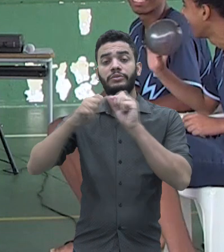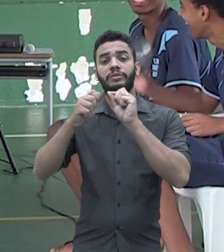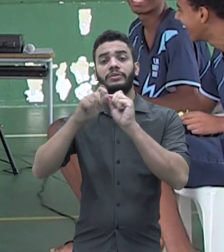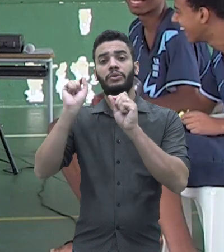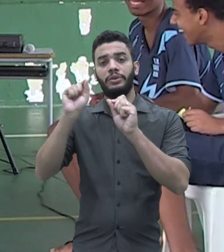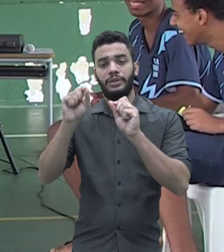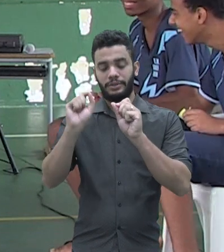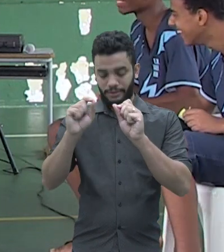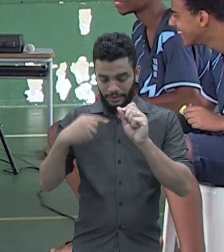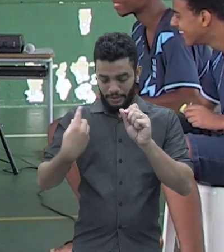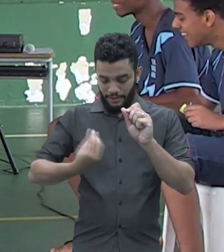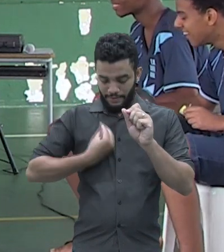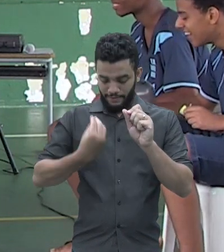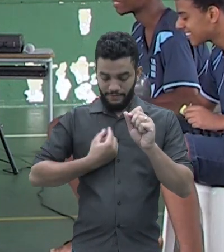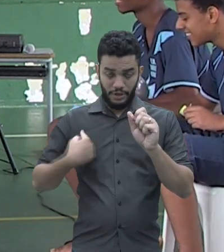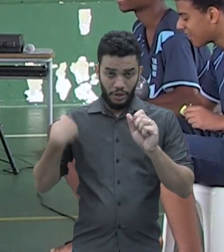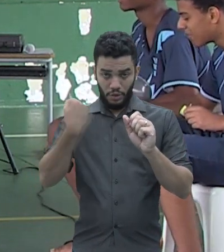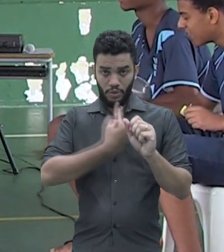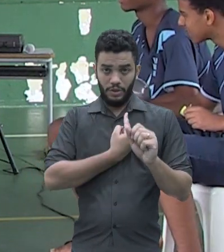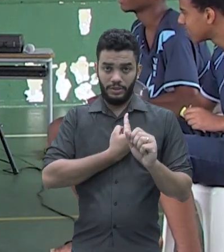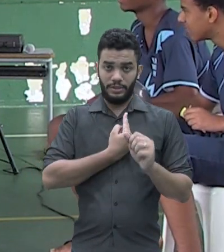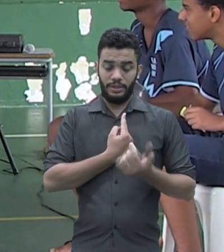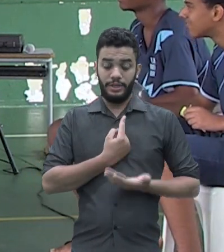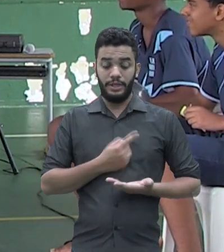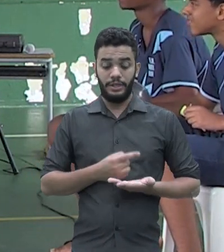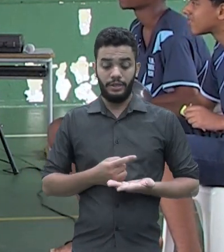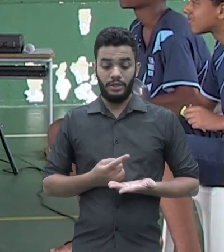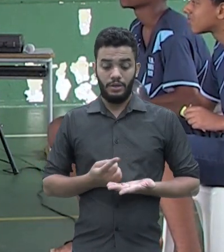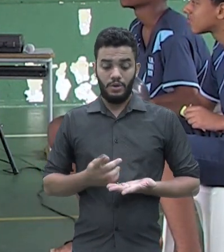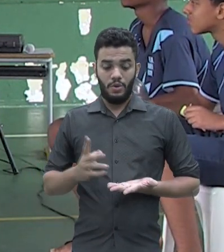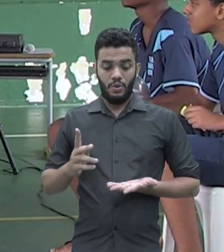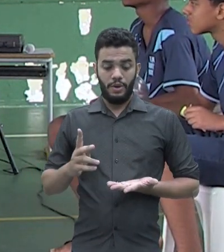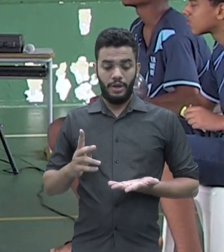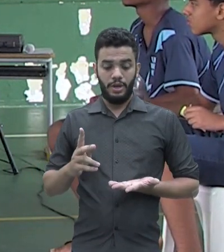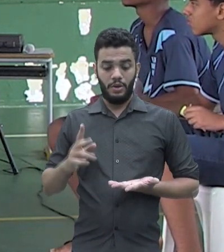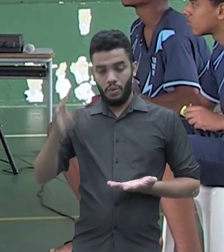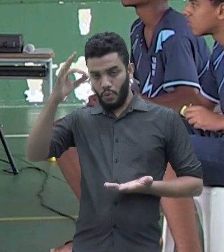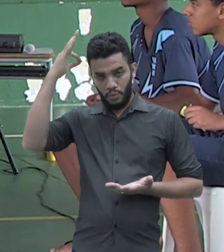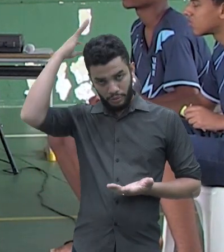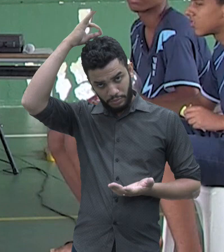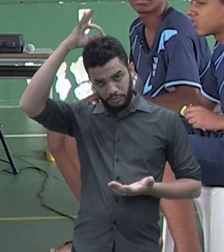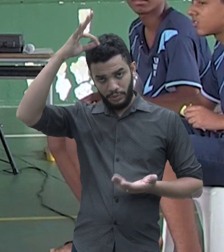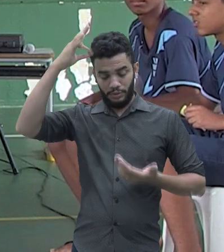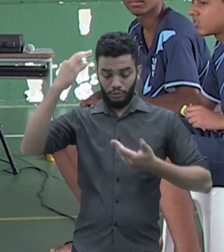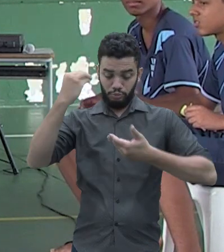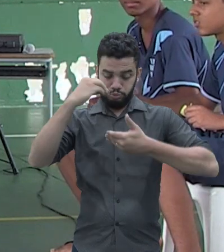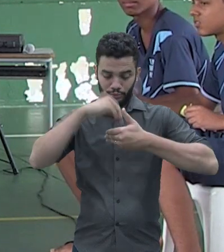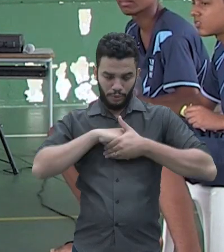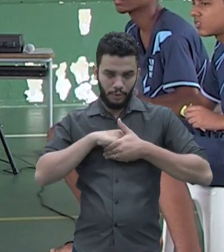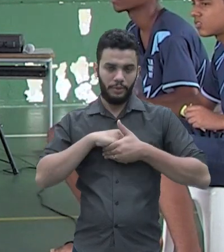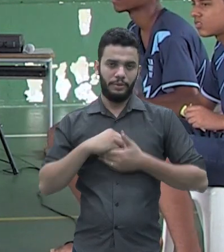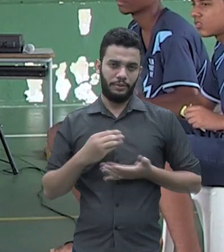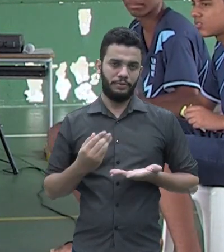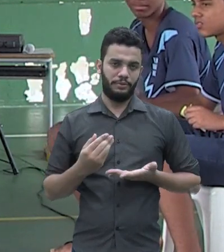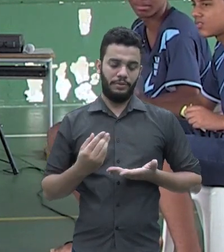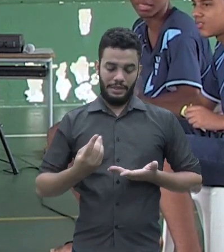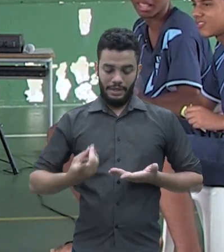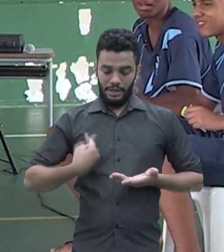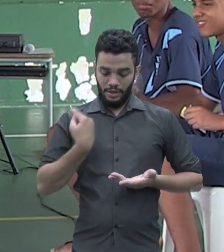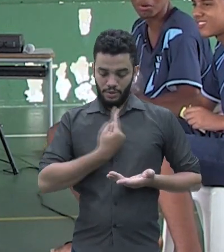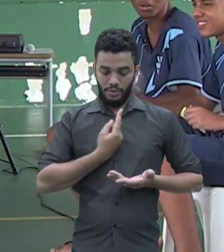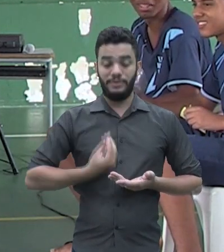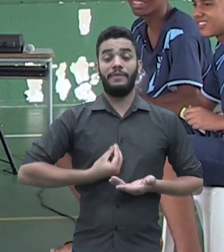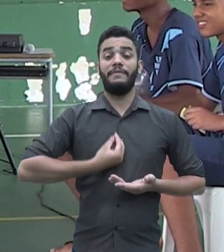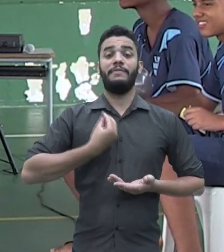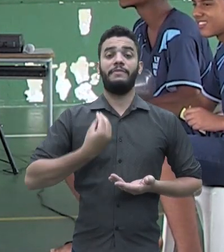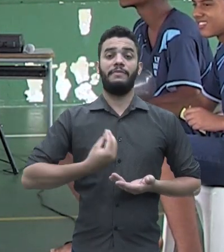forma, né? E ele estava cheio de ar, de coisas boas que vocês jogaram nesse balão. Algumas